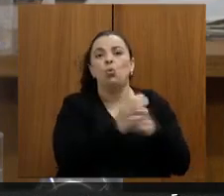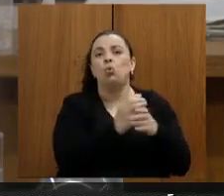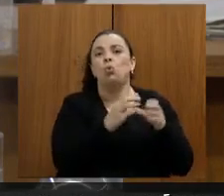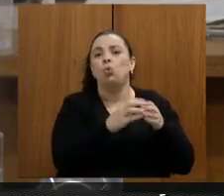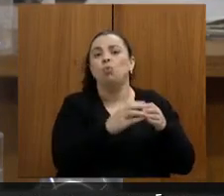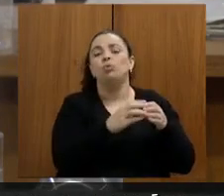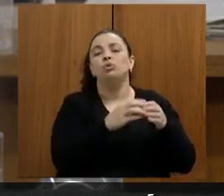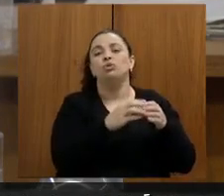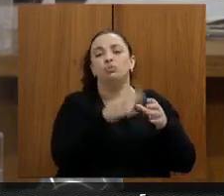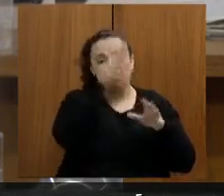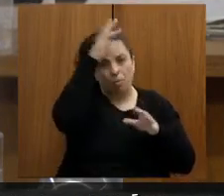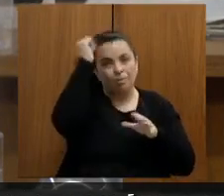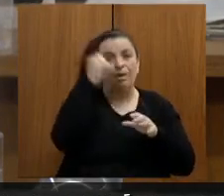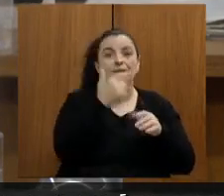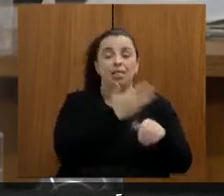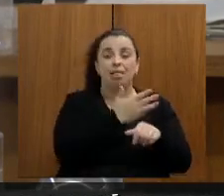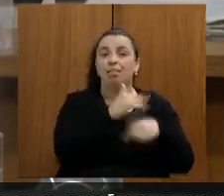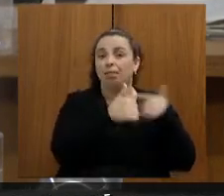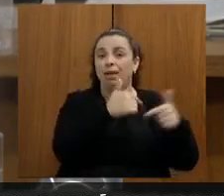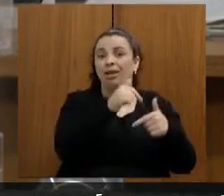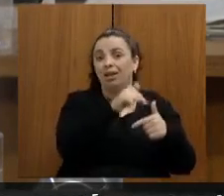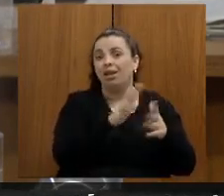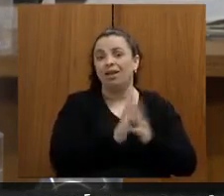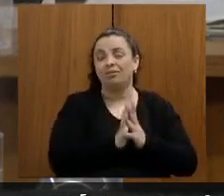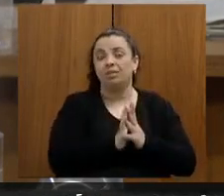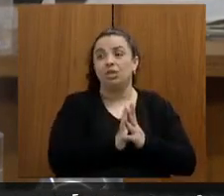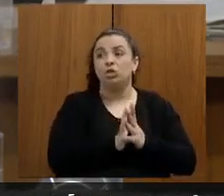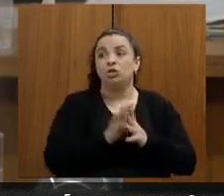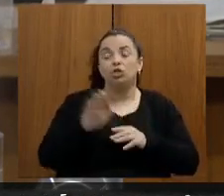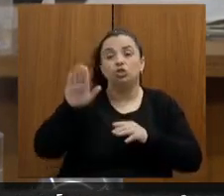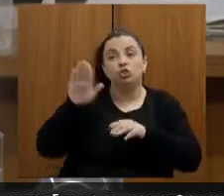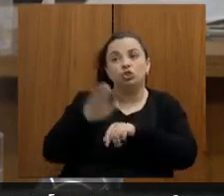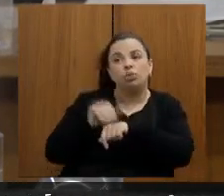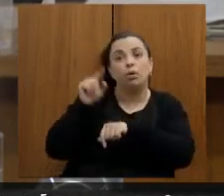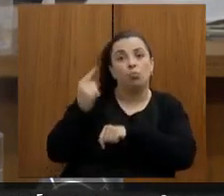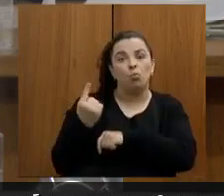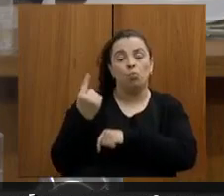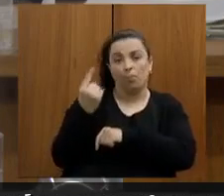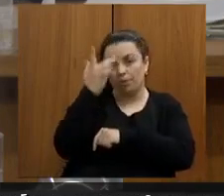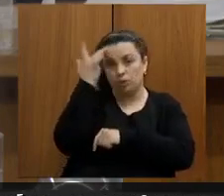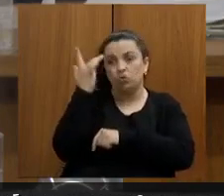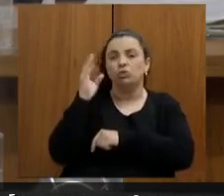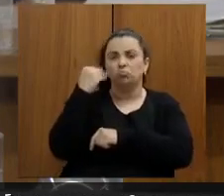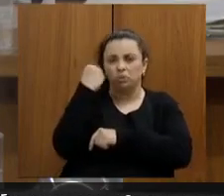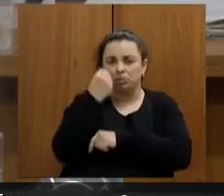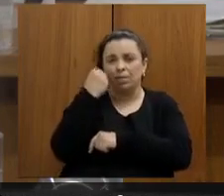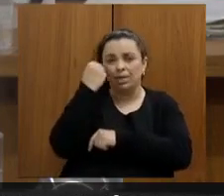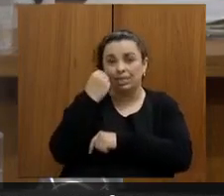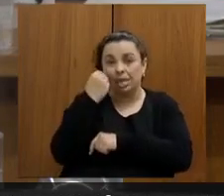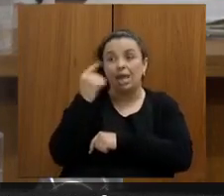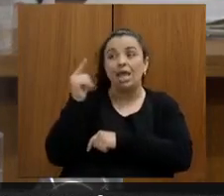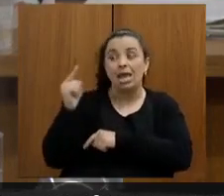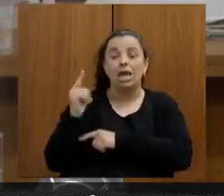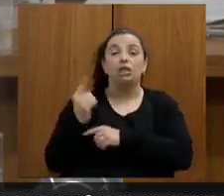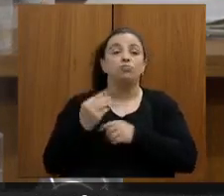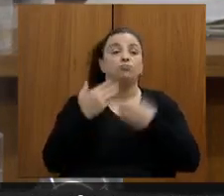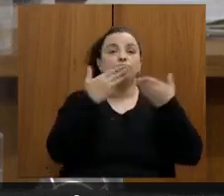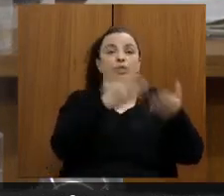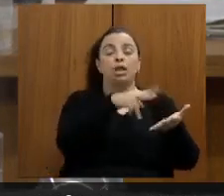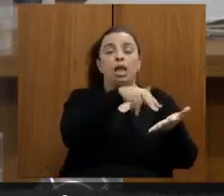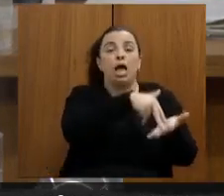nós deslocamos ele para Astolfo Dutra ele é o coordenador da Brigada Municipal